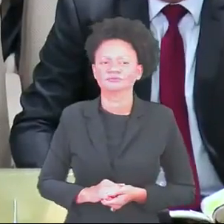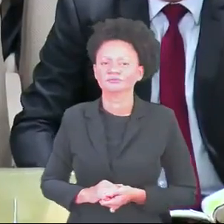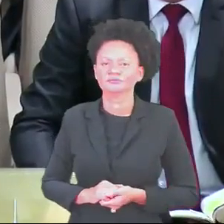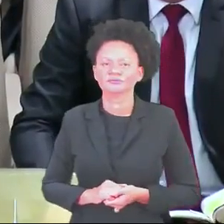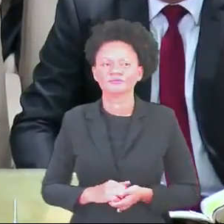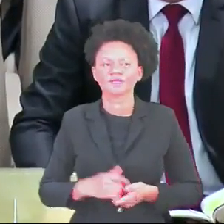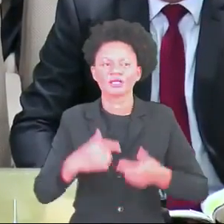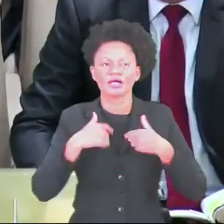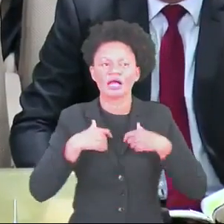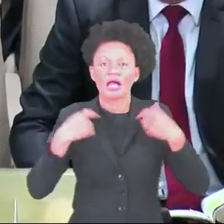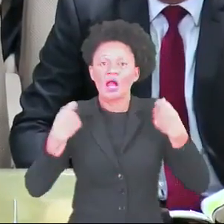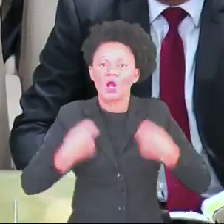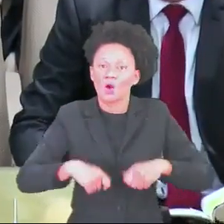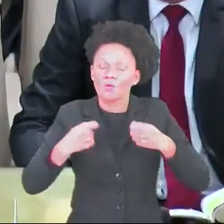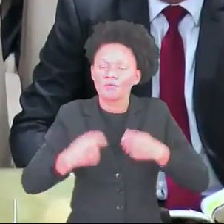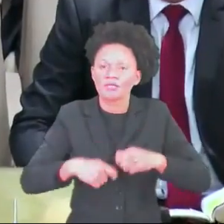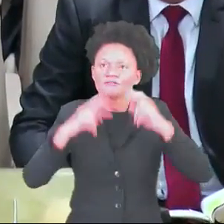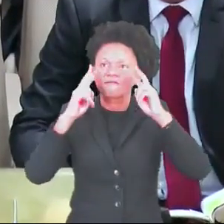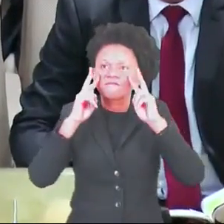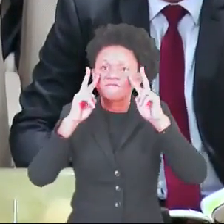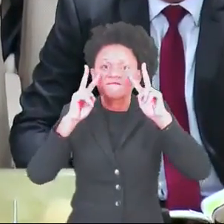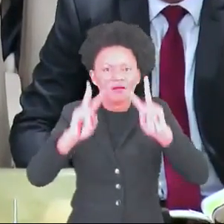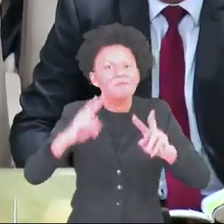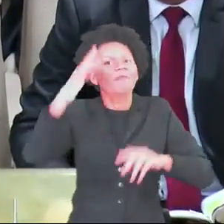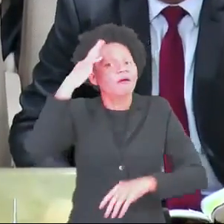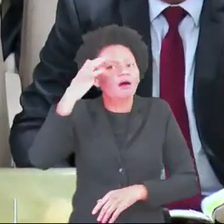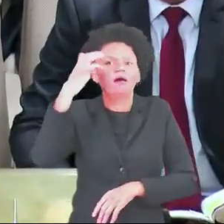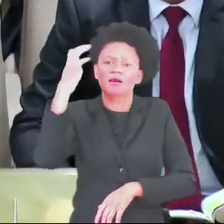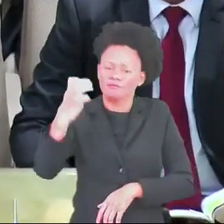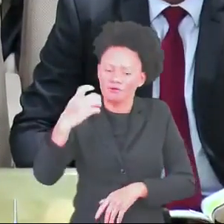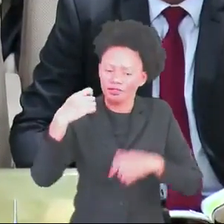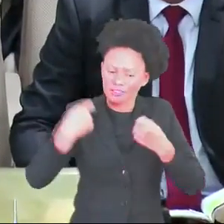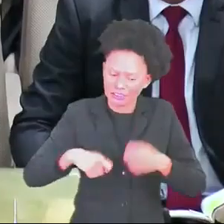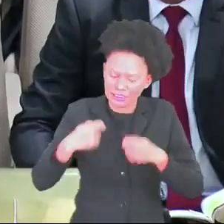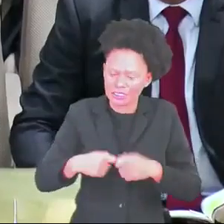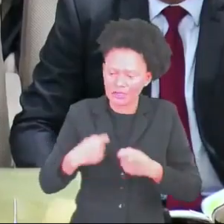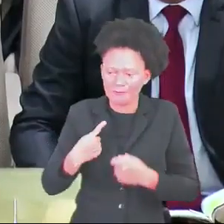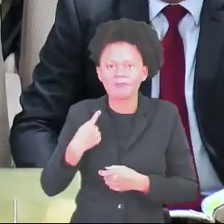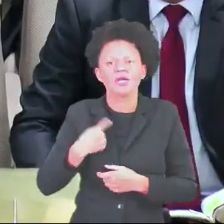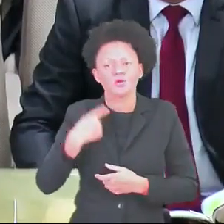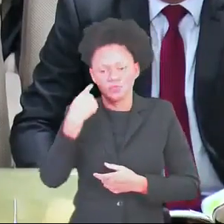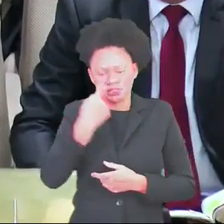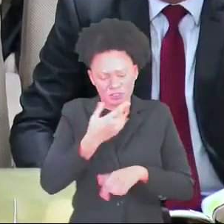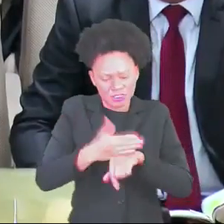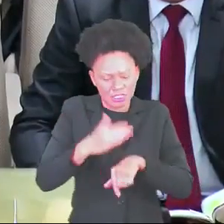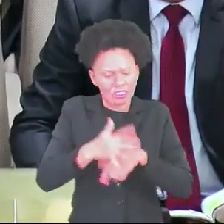Eu preciso enxergar, mas eu preciso também exercitar o meu lábio.